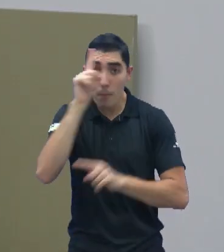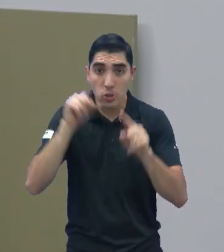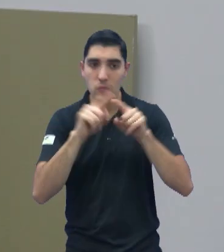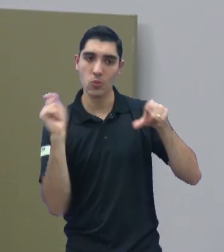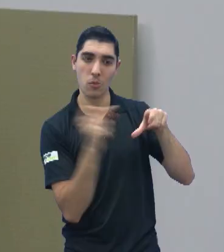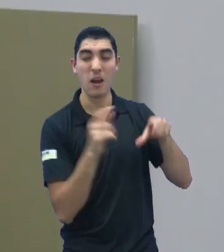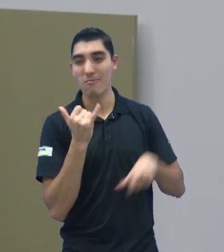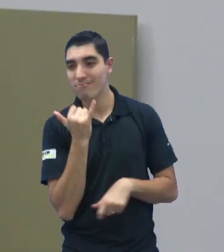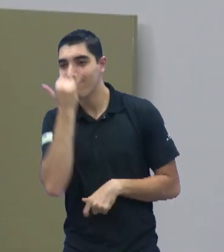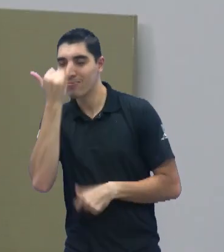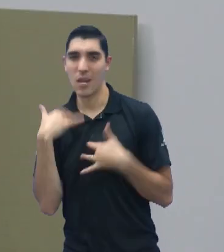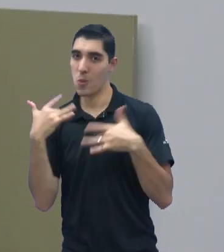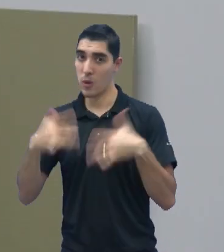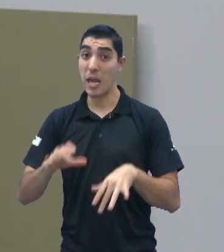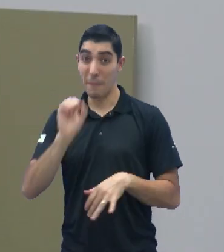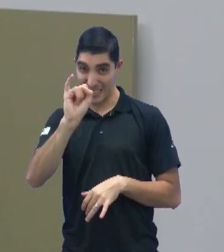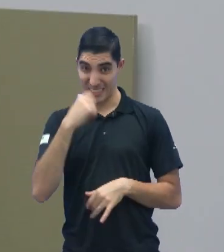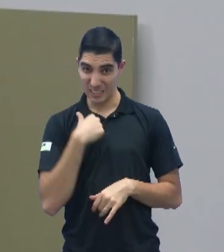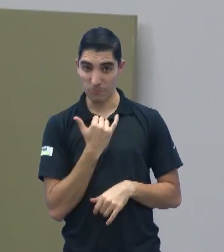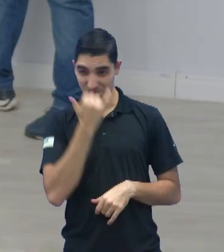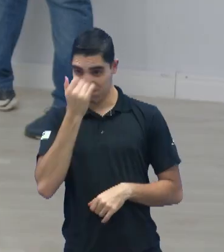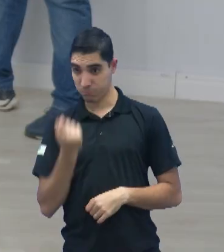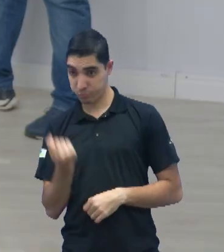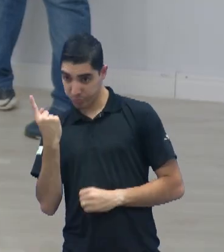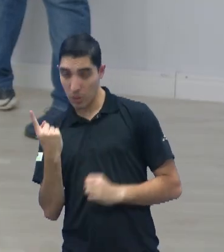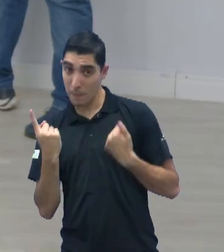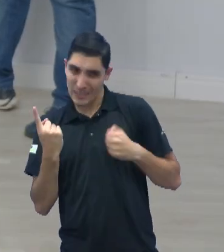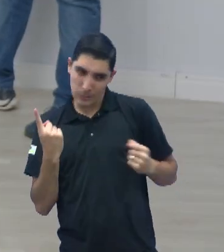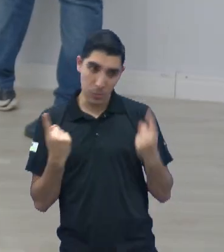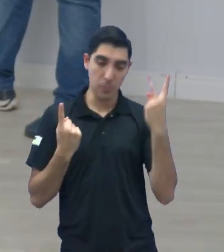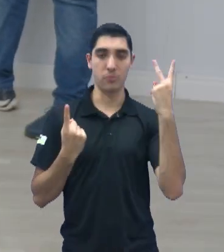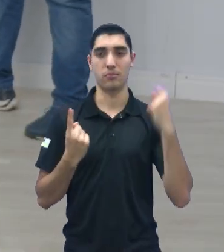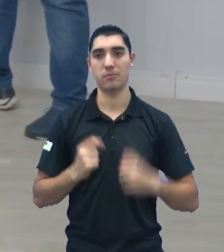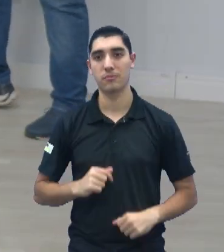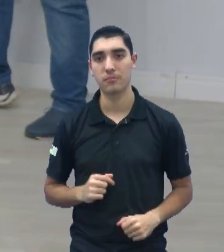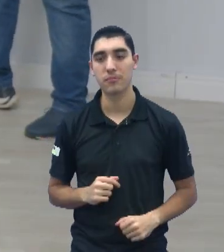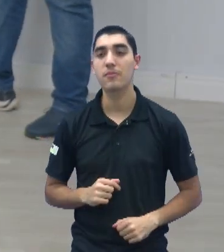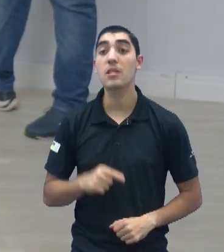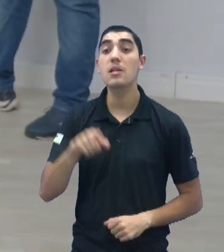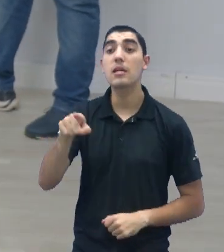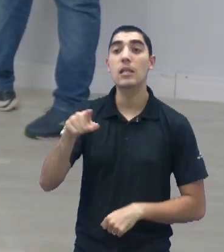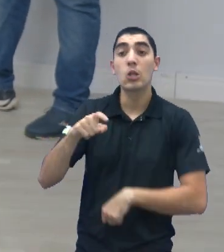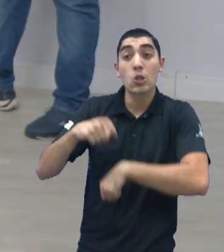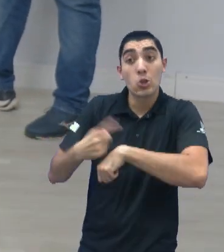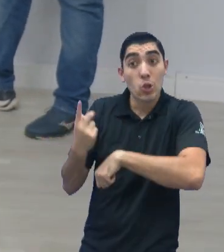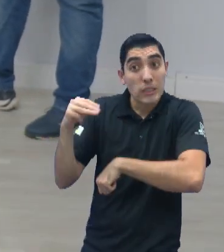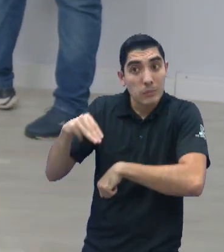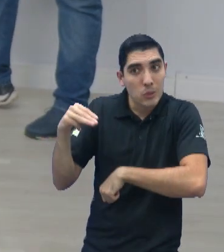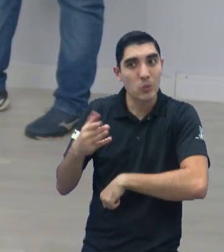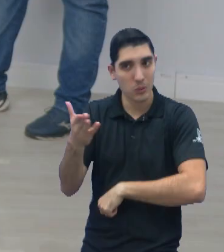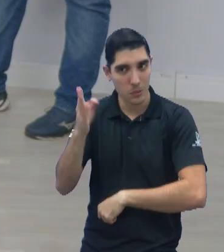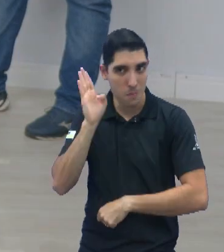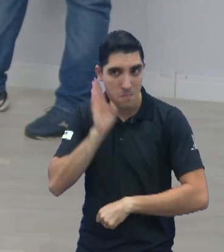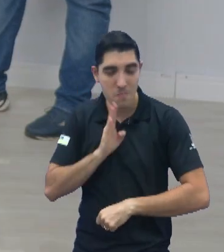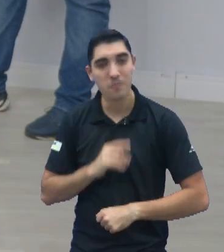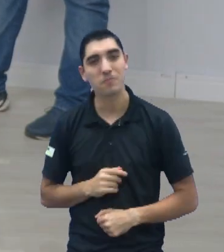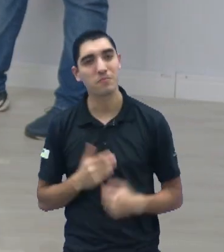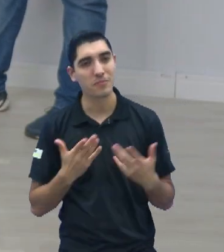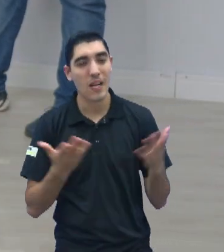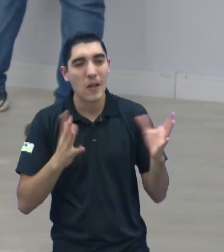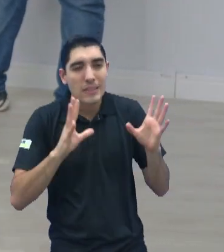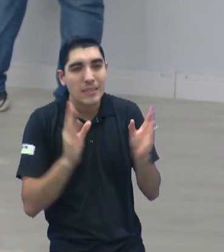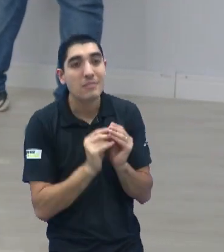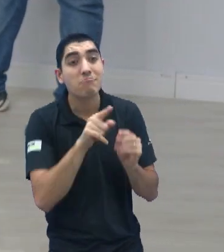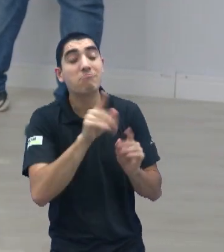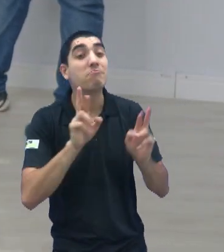mas se eu tomar um, eu tenho que ir lá e fazer 2, é o que eu falo pra eles. Muito bem. Paulo, a gente tem 2 minutos, diz aí. Bom, para a gente poder finalizar, então, a expectativa agora